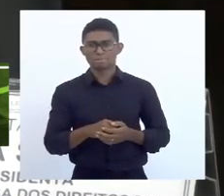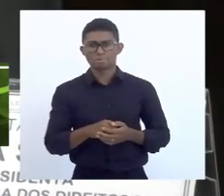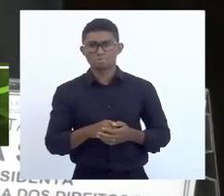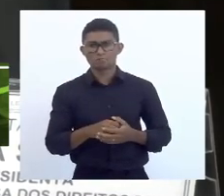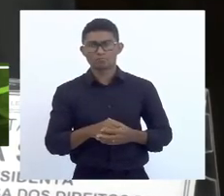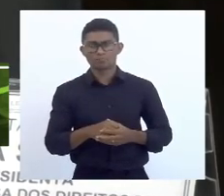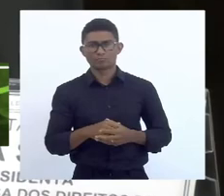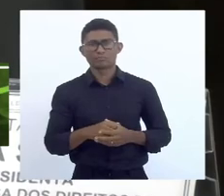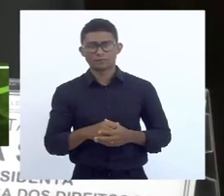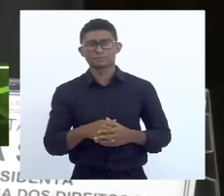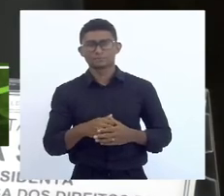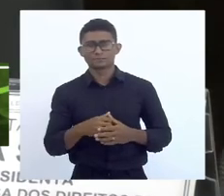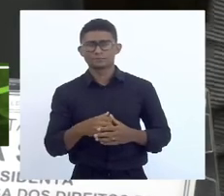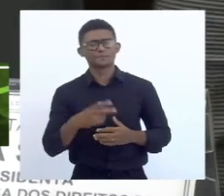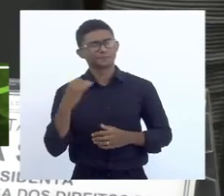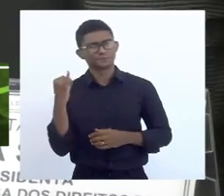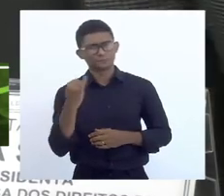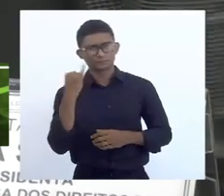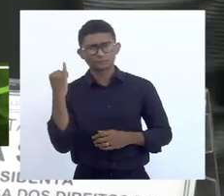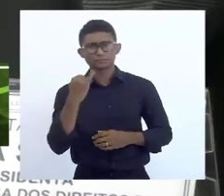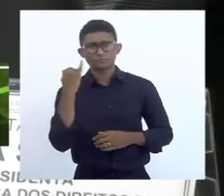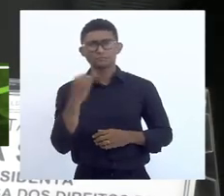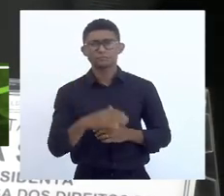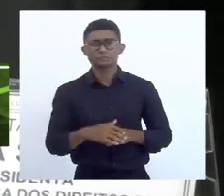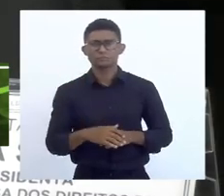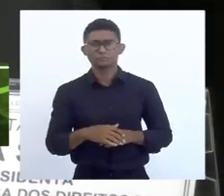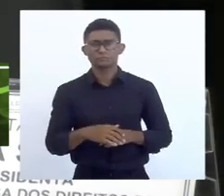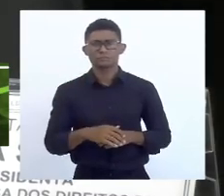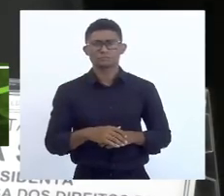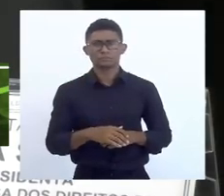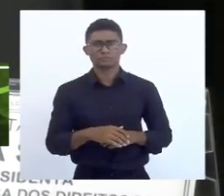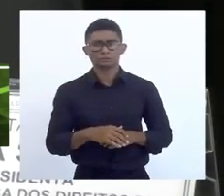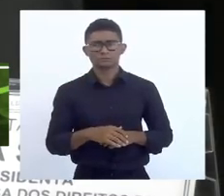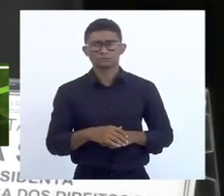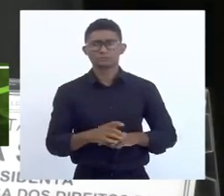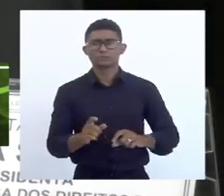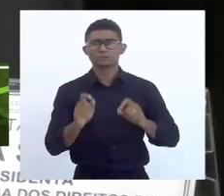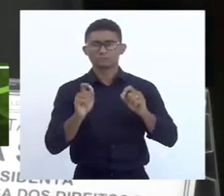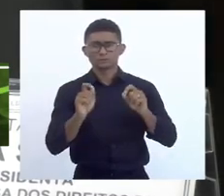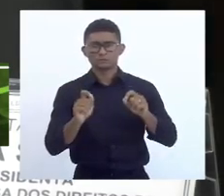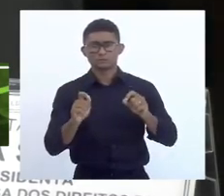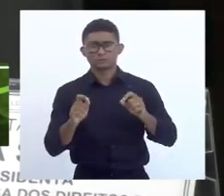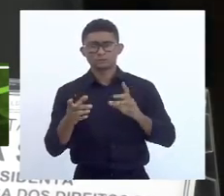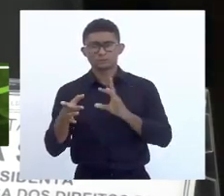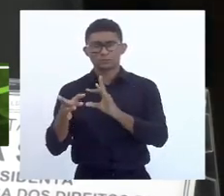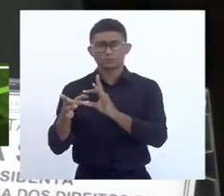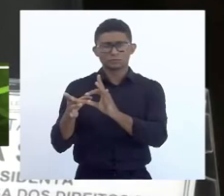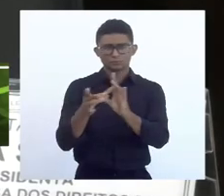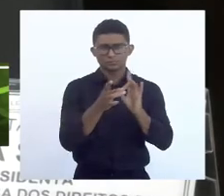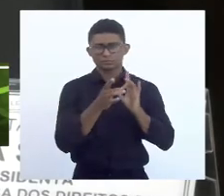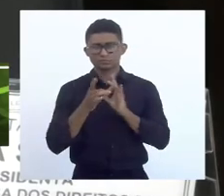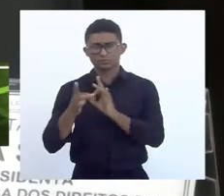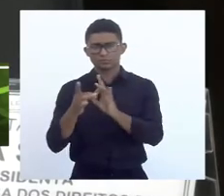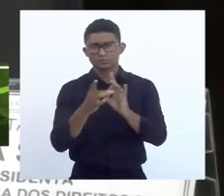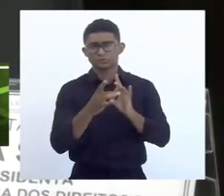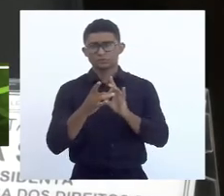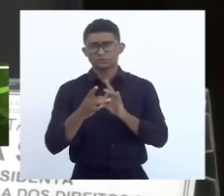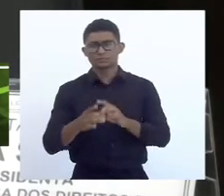que não são pequenas, na verdade. Mas ir estabelecendo essa rede, né? Então, assim,